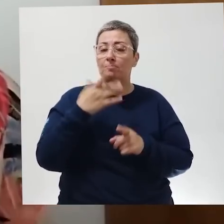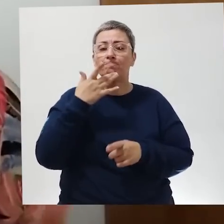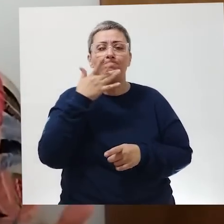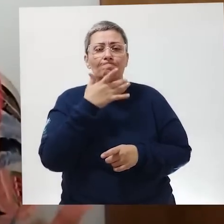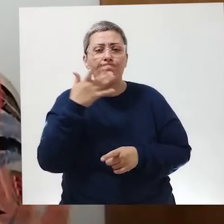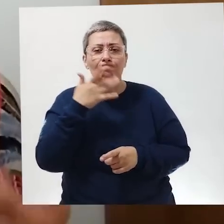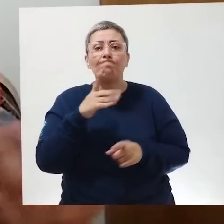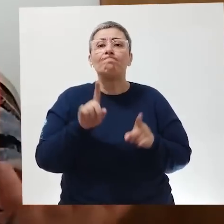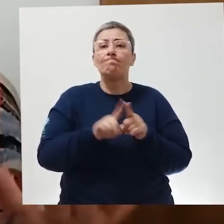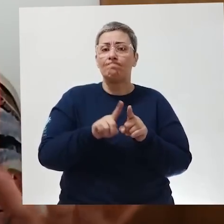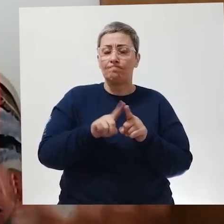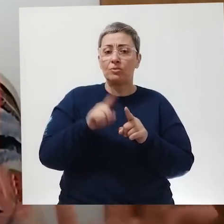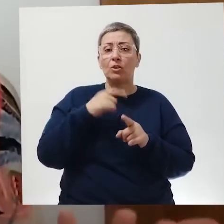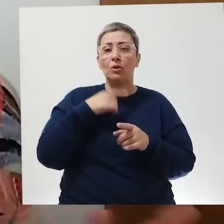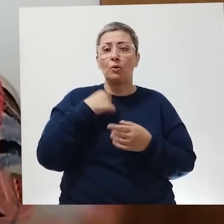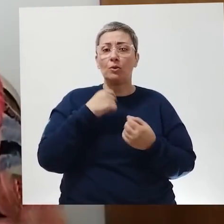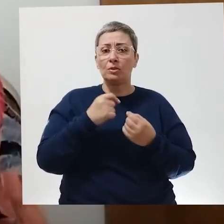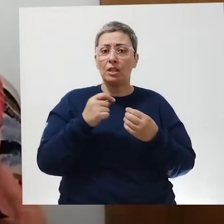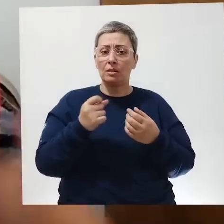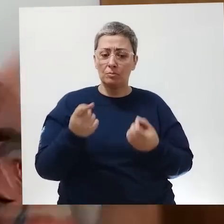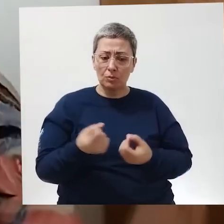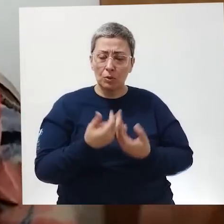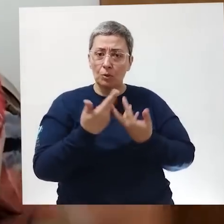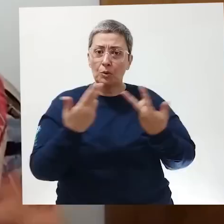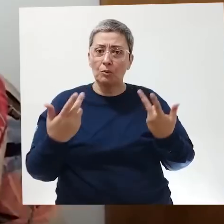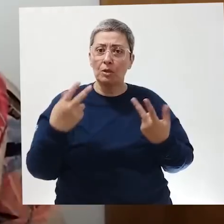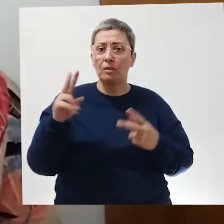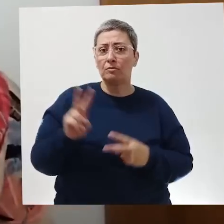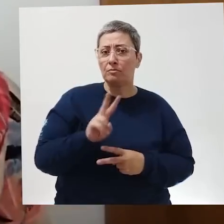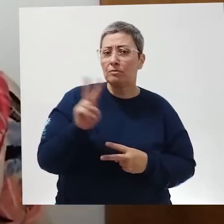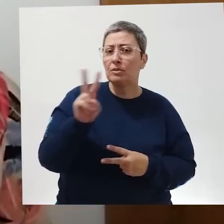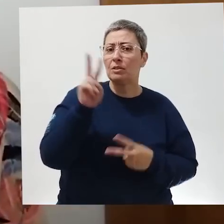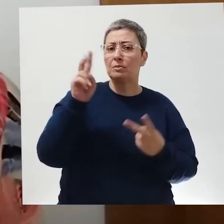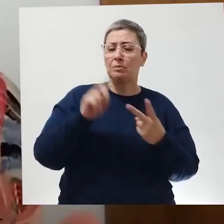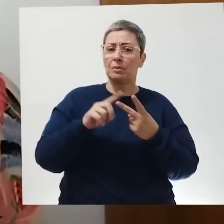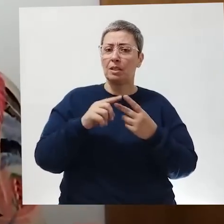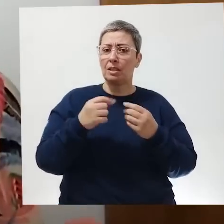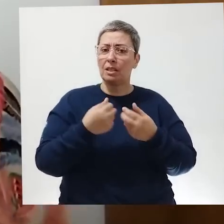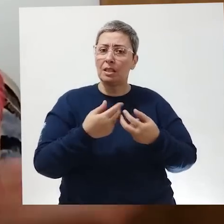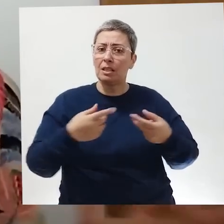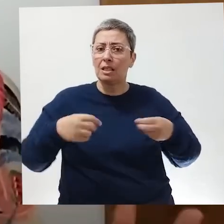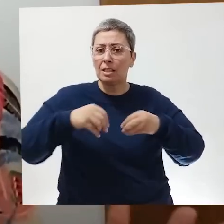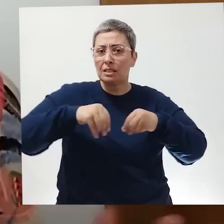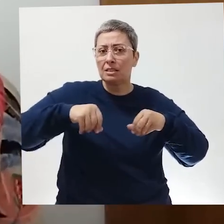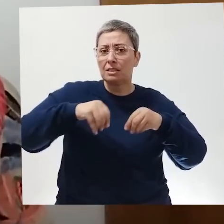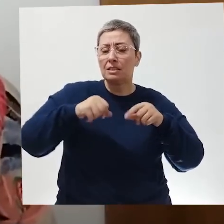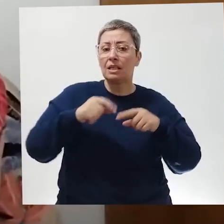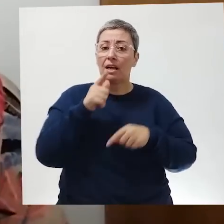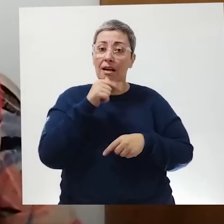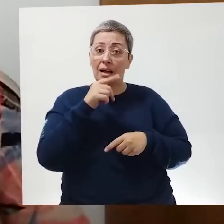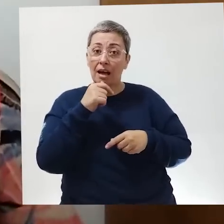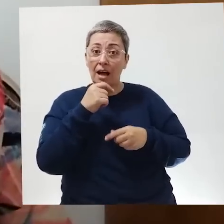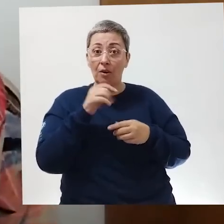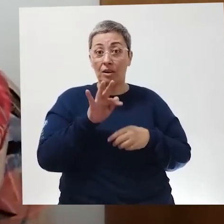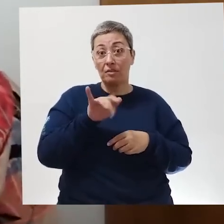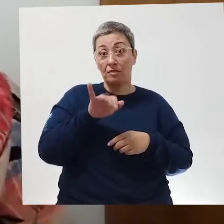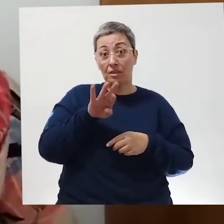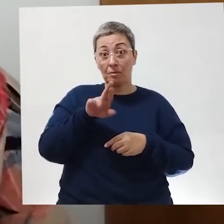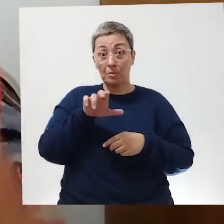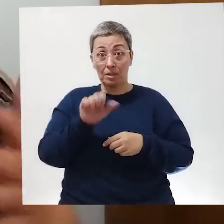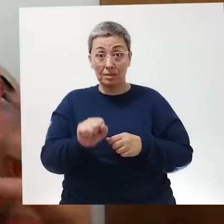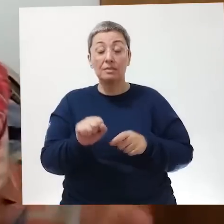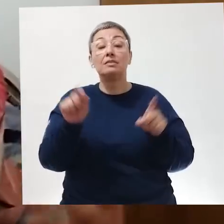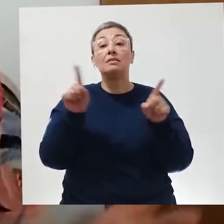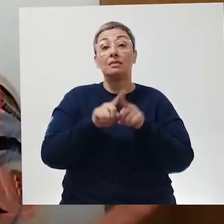gostosas, elas são fontes de nutrientes como vitaminas, minerais, água e fibras. E tem